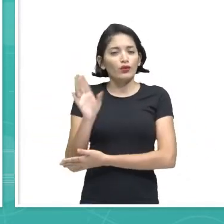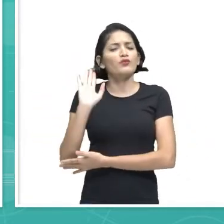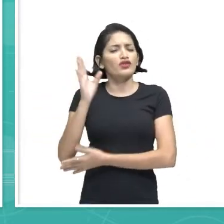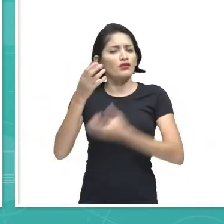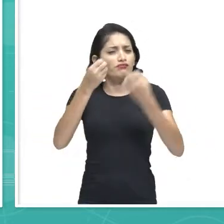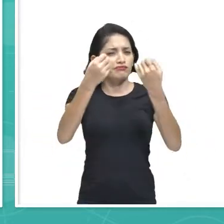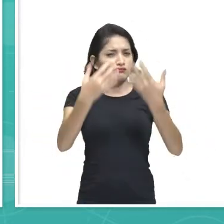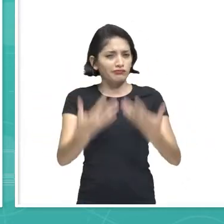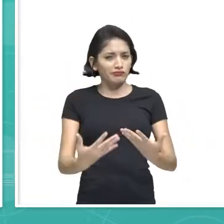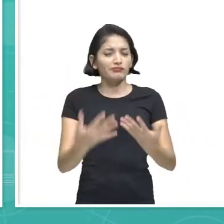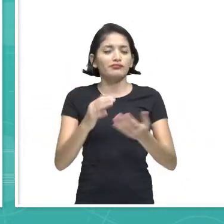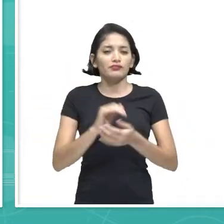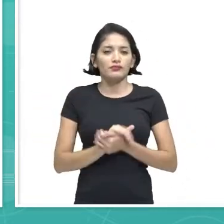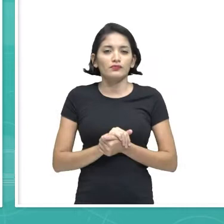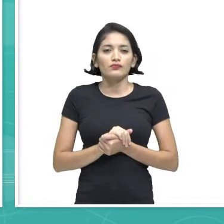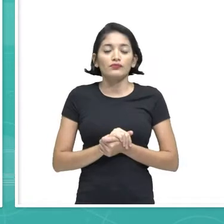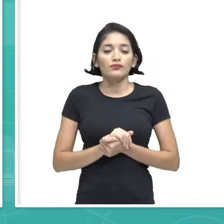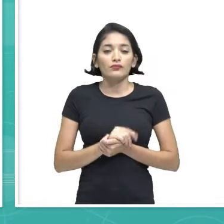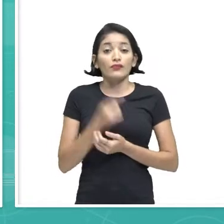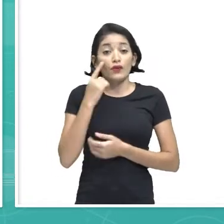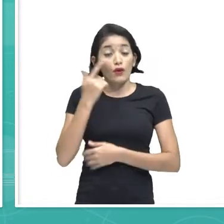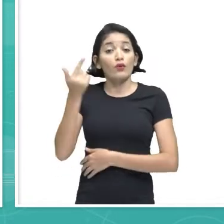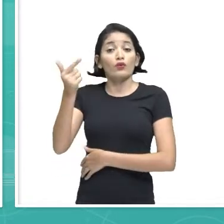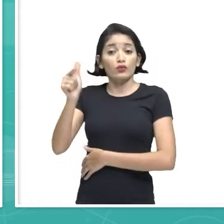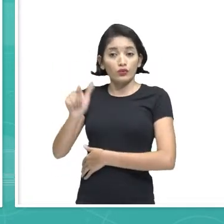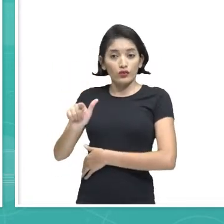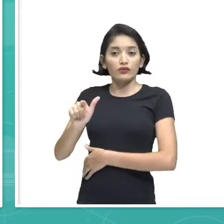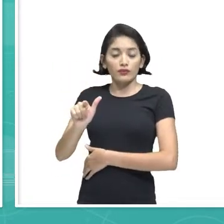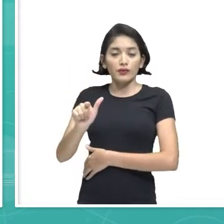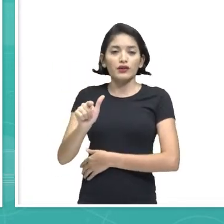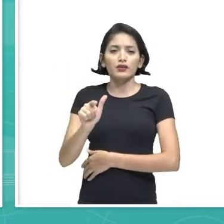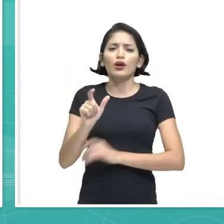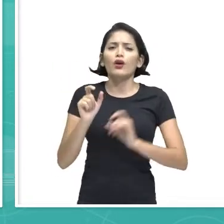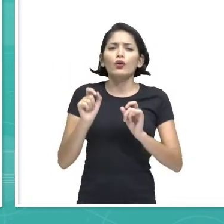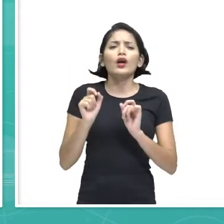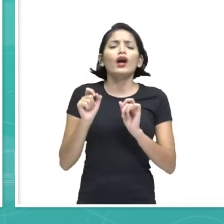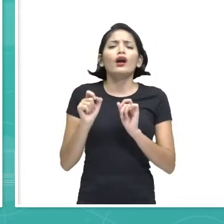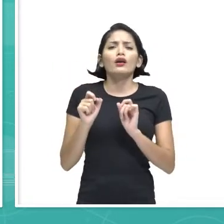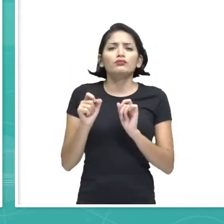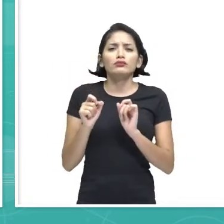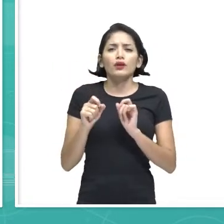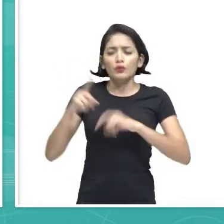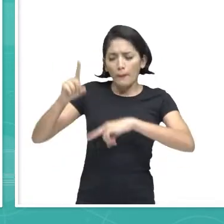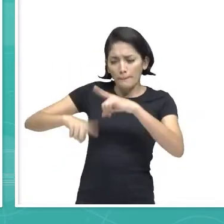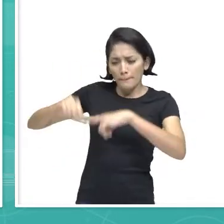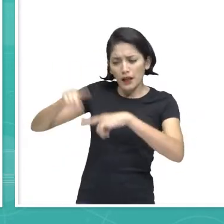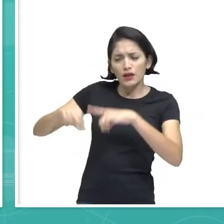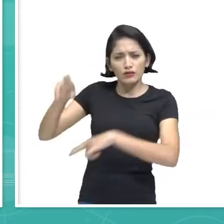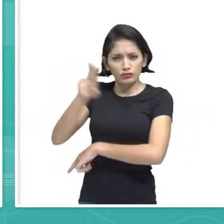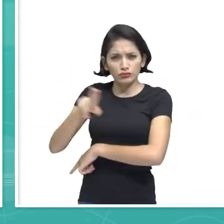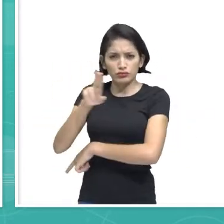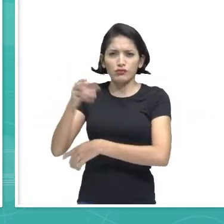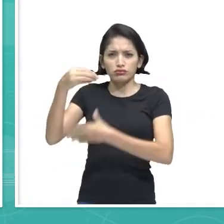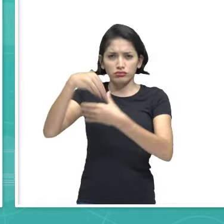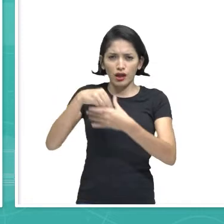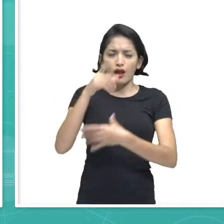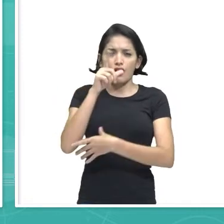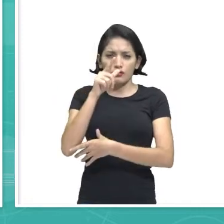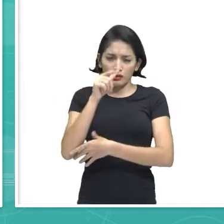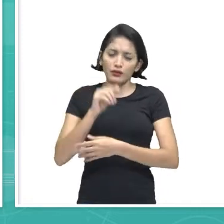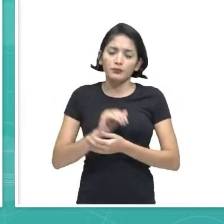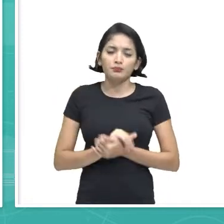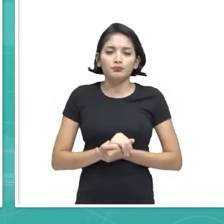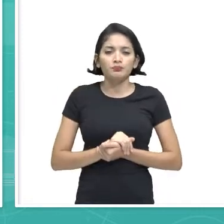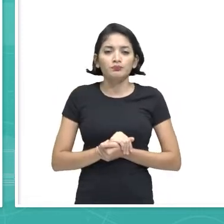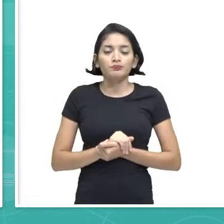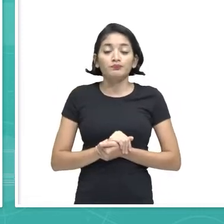isso. E observem mais uma vez a imagem e vejam aí a quantidade de materiais que essas pessoas podem utilizar.